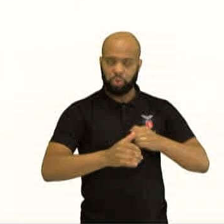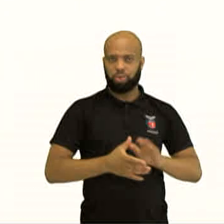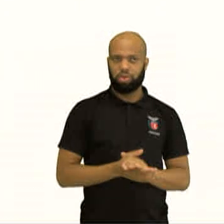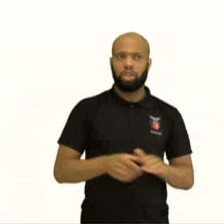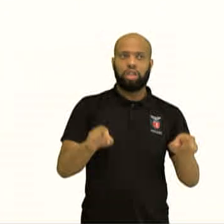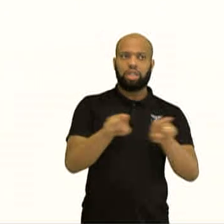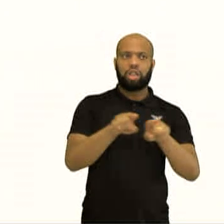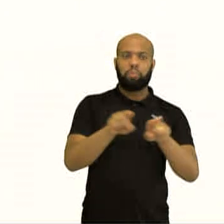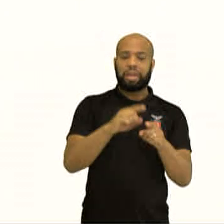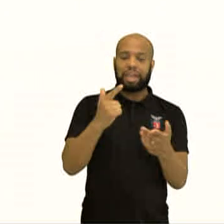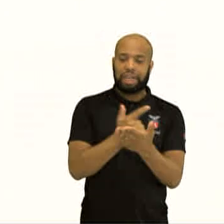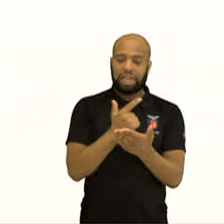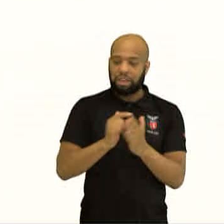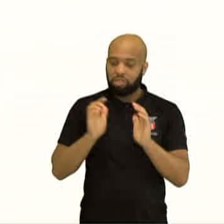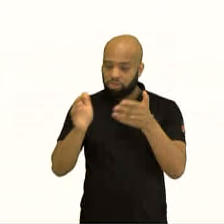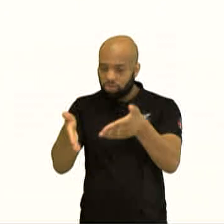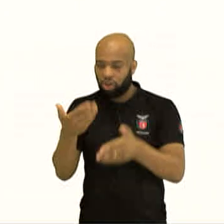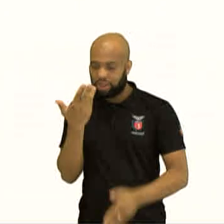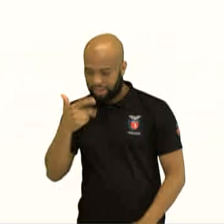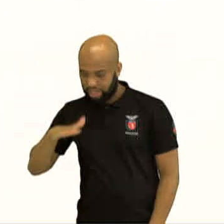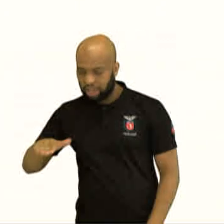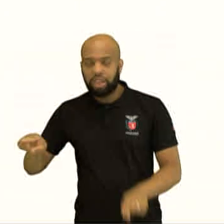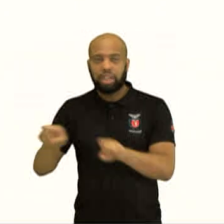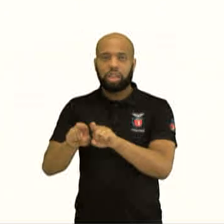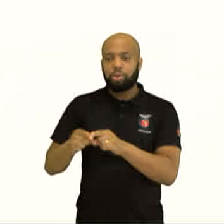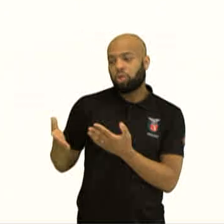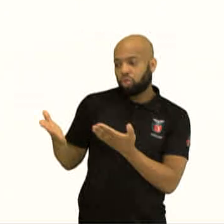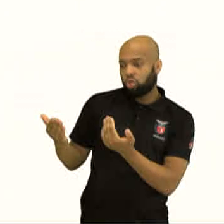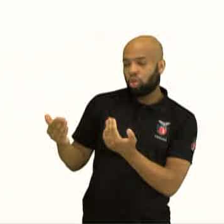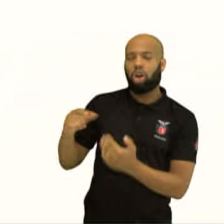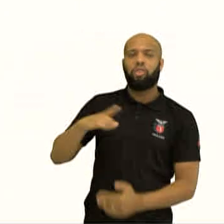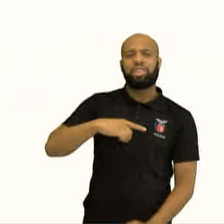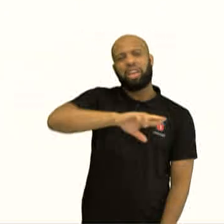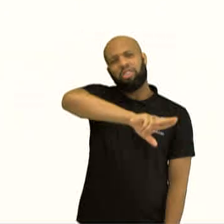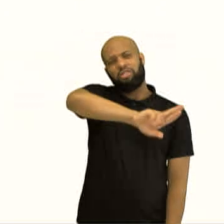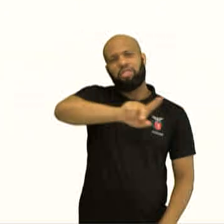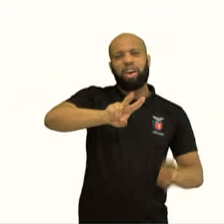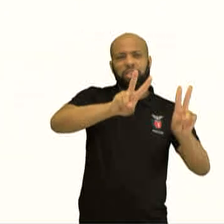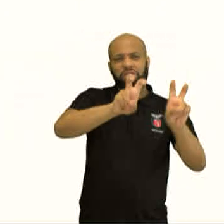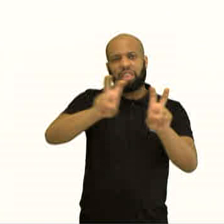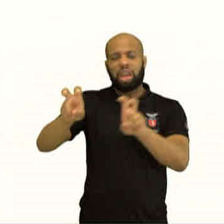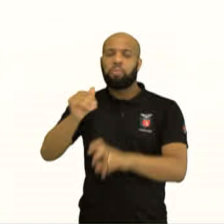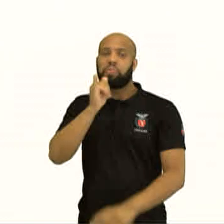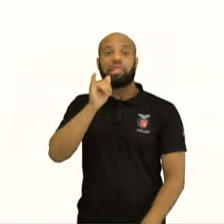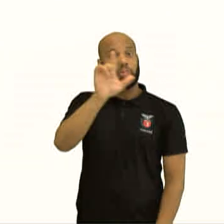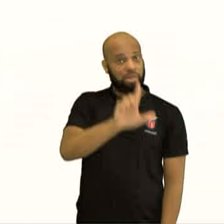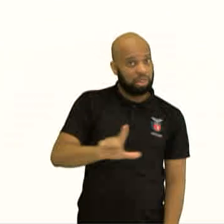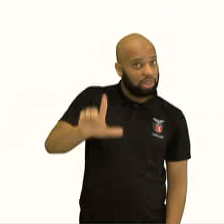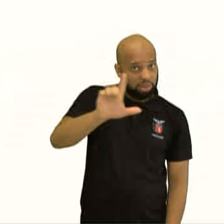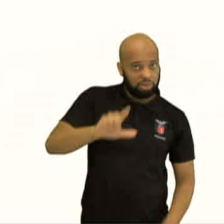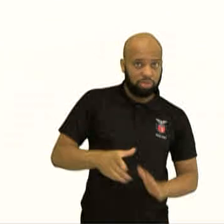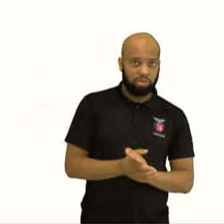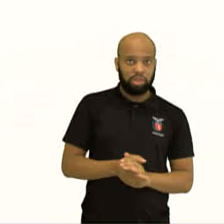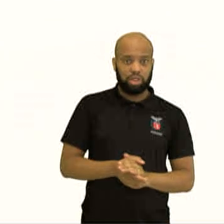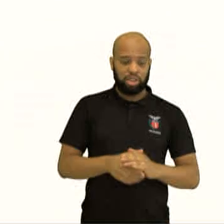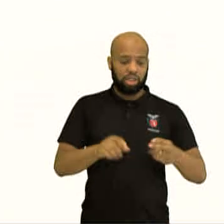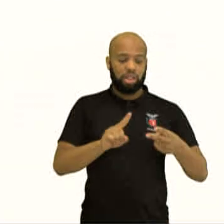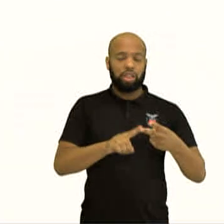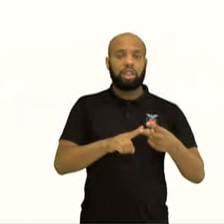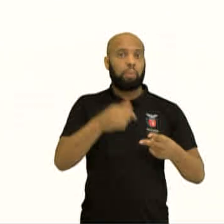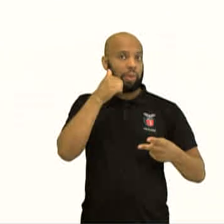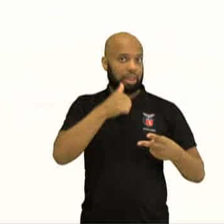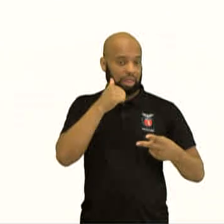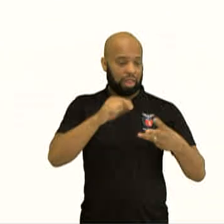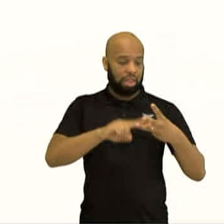tem livro para criança e jovem, sobre diversos temas como a literatura, o feminino,